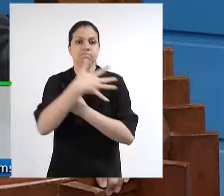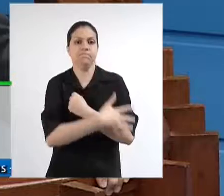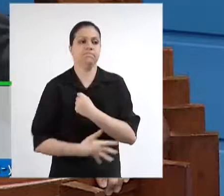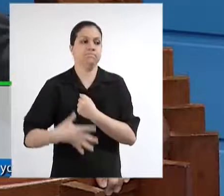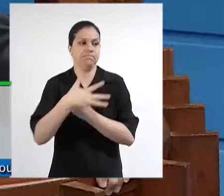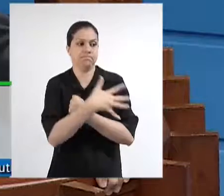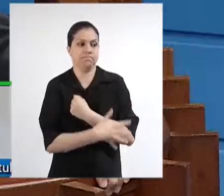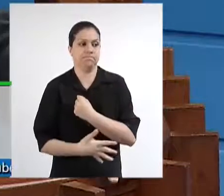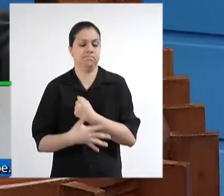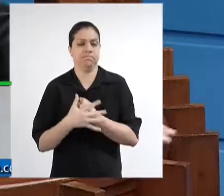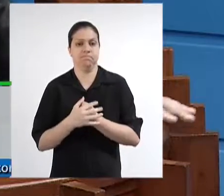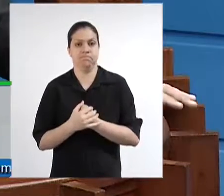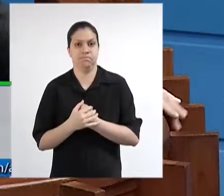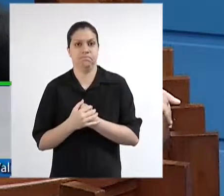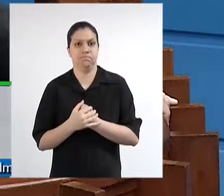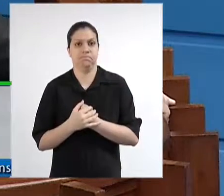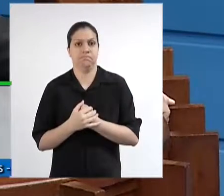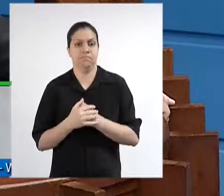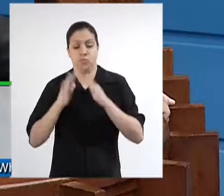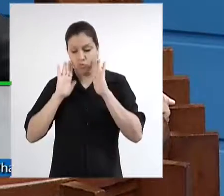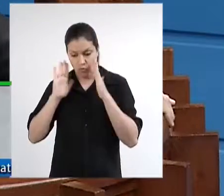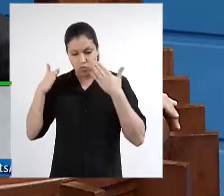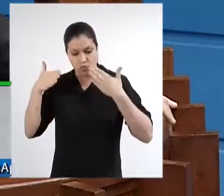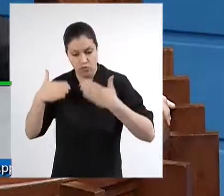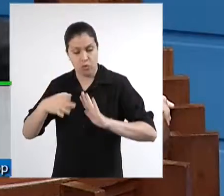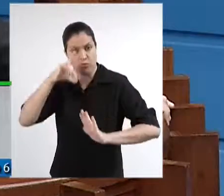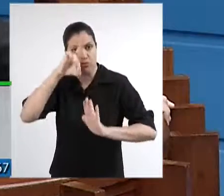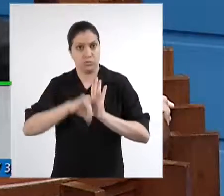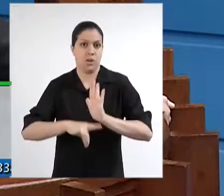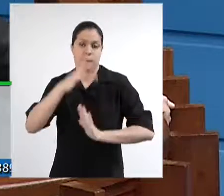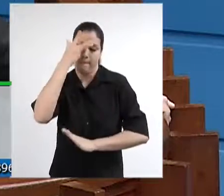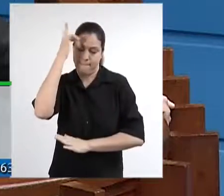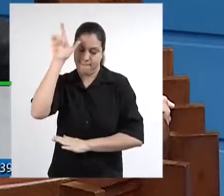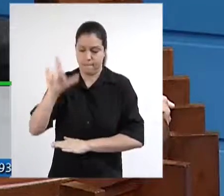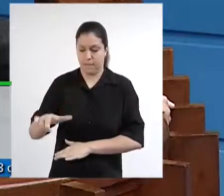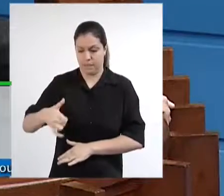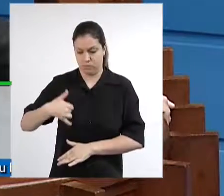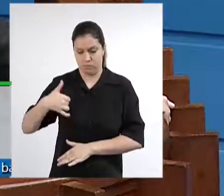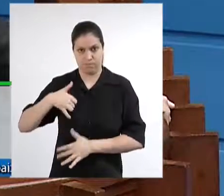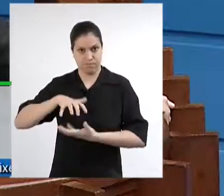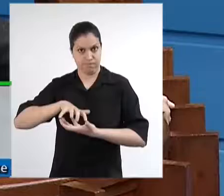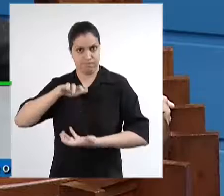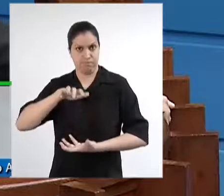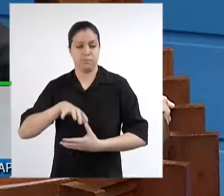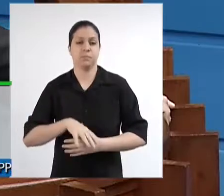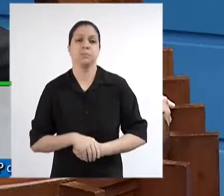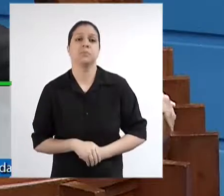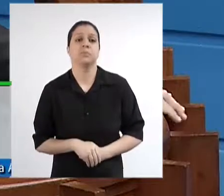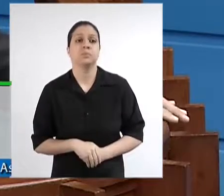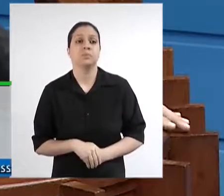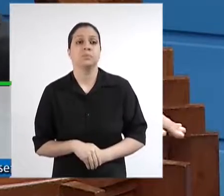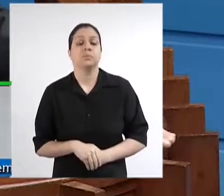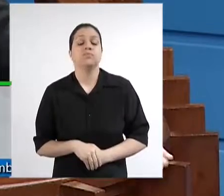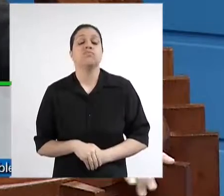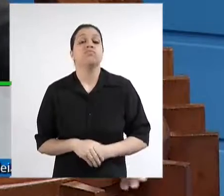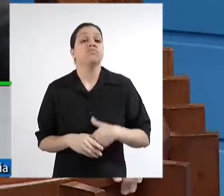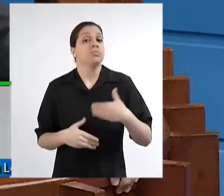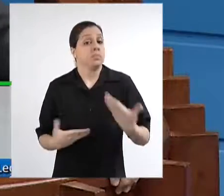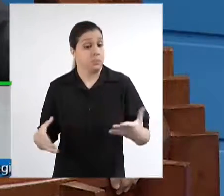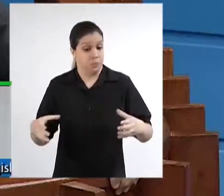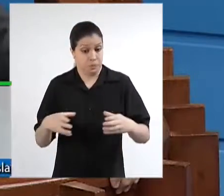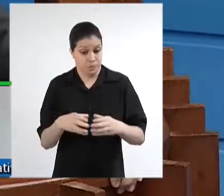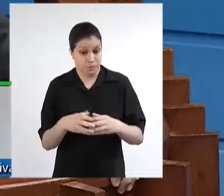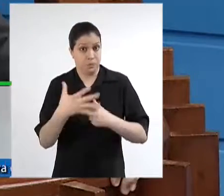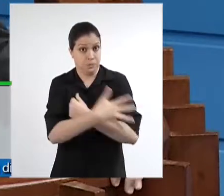Parlamentar para defender o direito das pessoas idosas. Essa